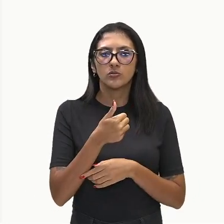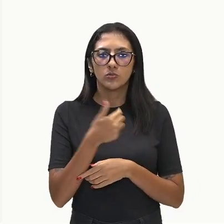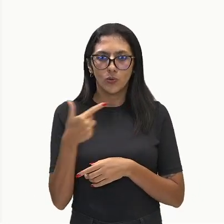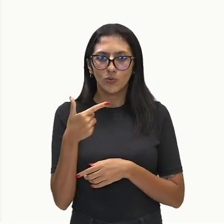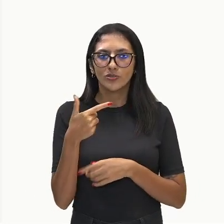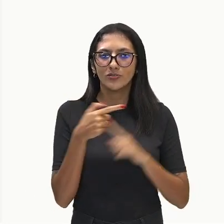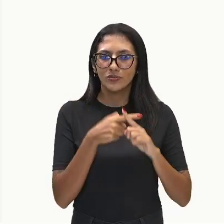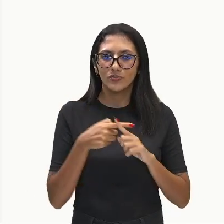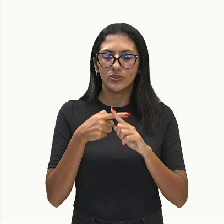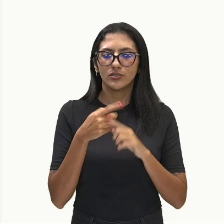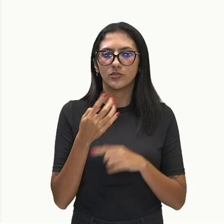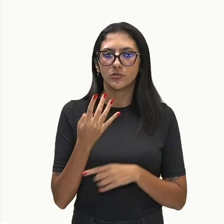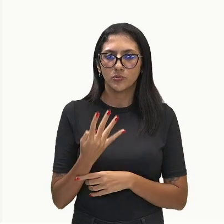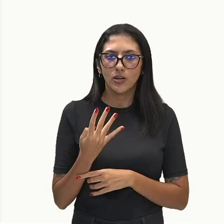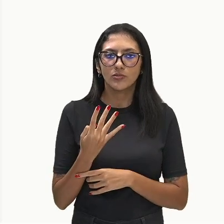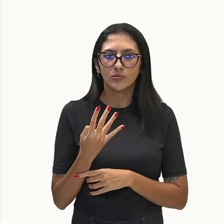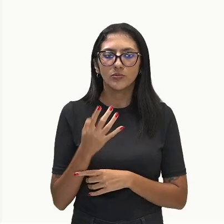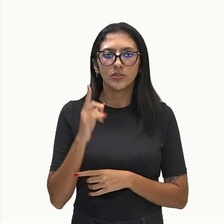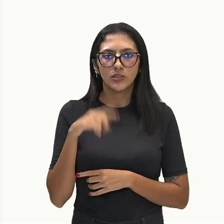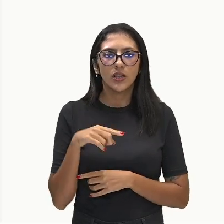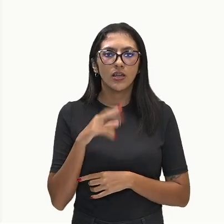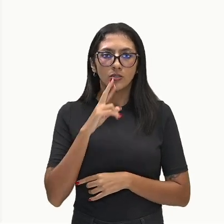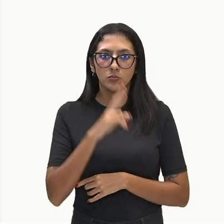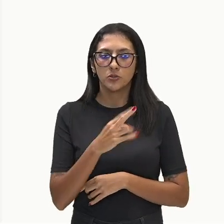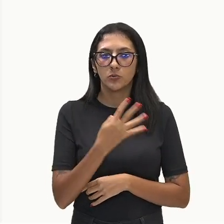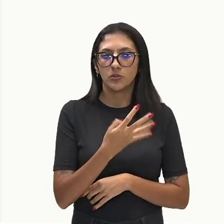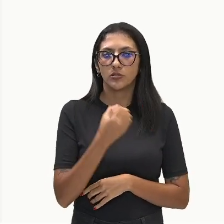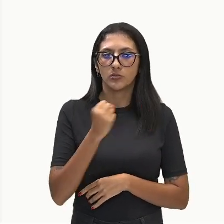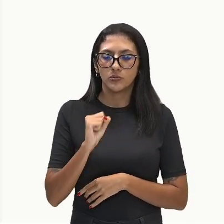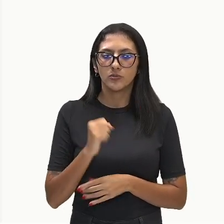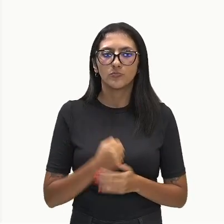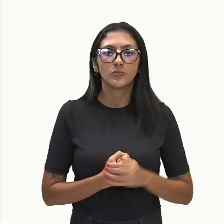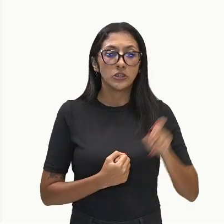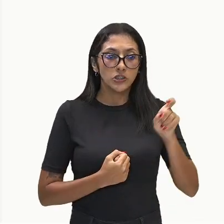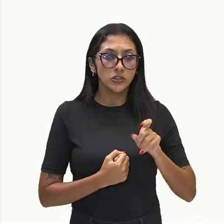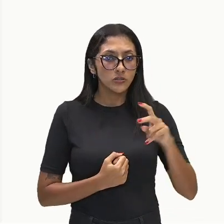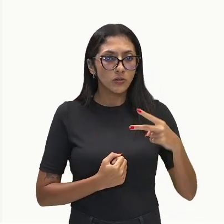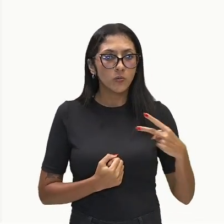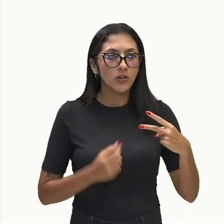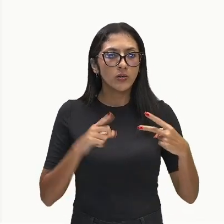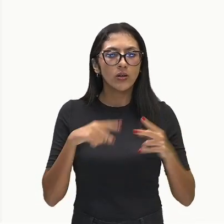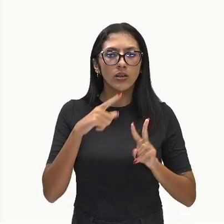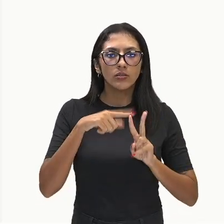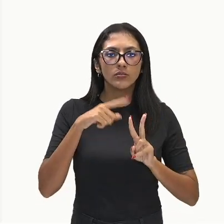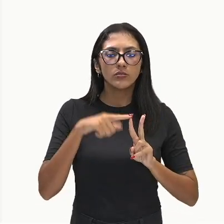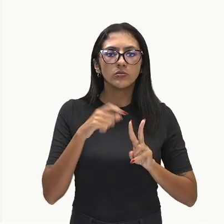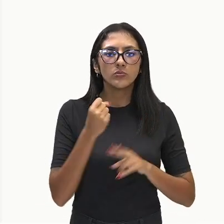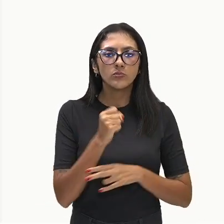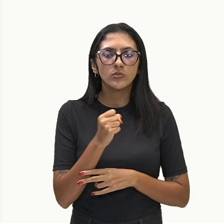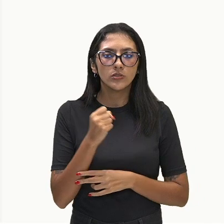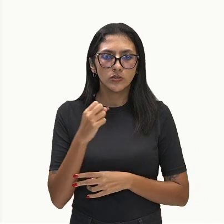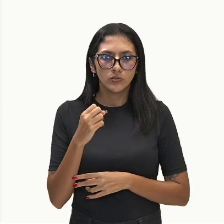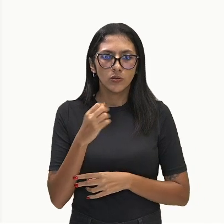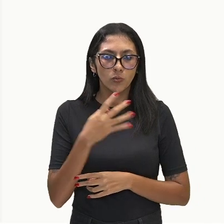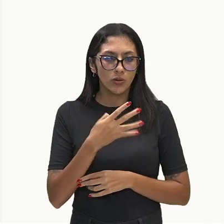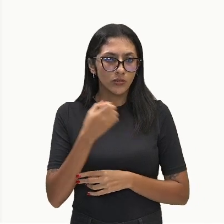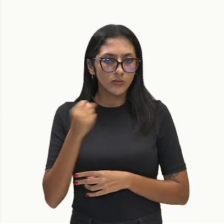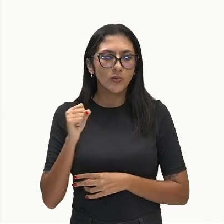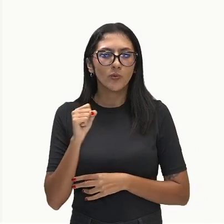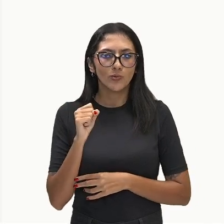vezes 4, que é 48. X ao quadrado é igual a 48. E o x vai ser a raiz quadrada